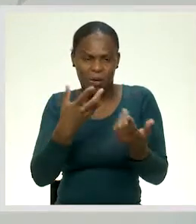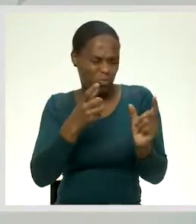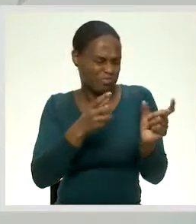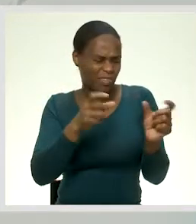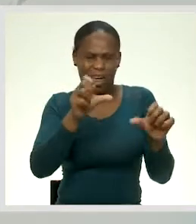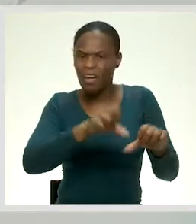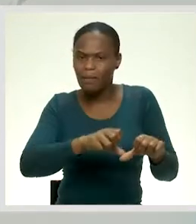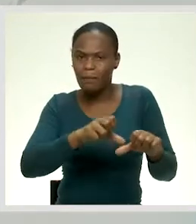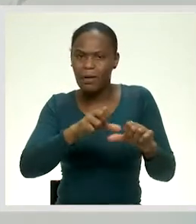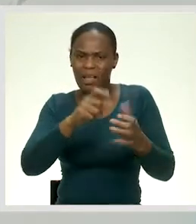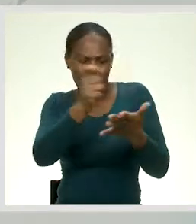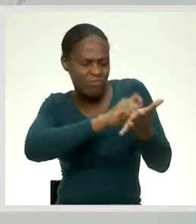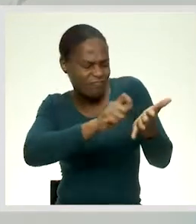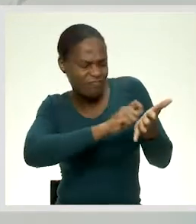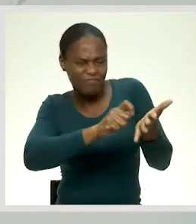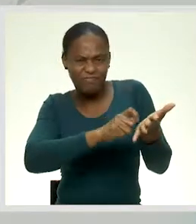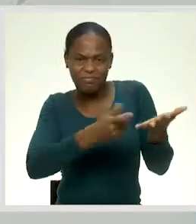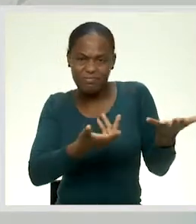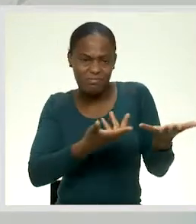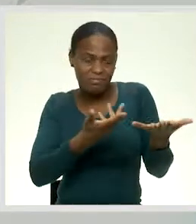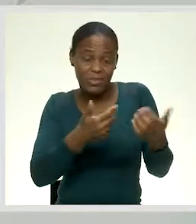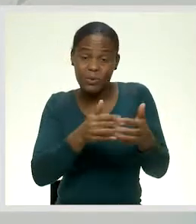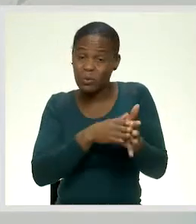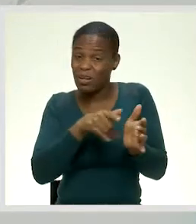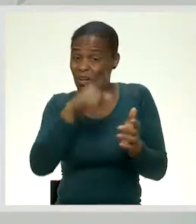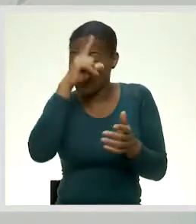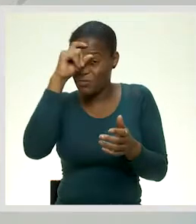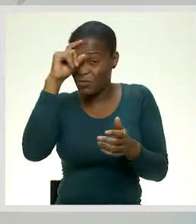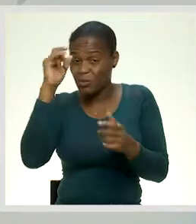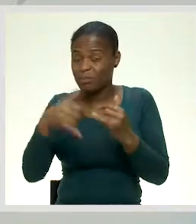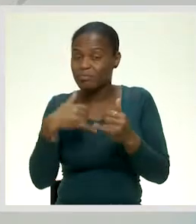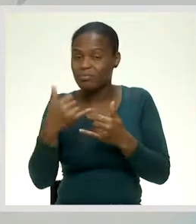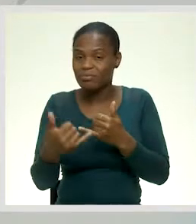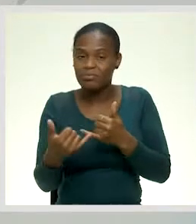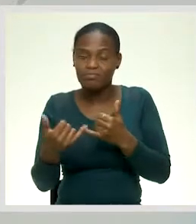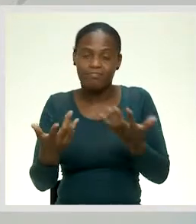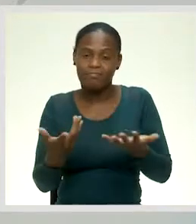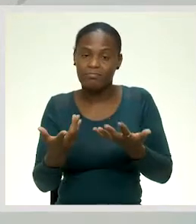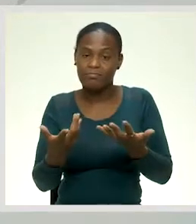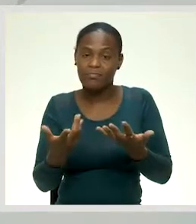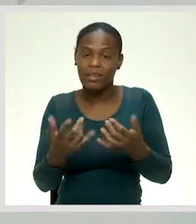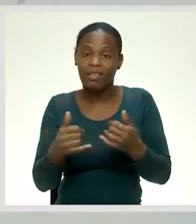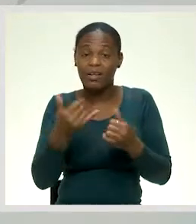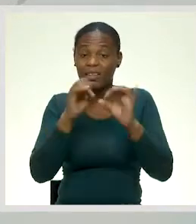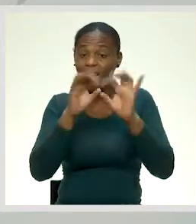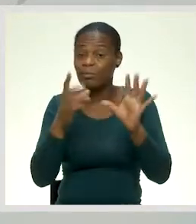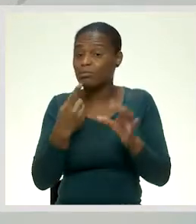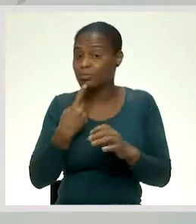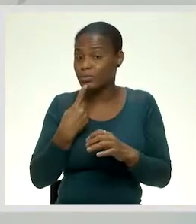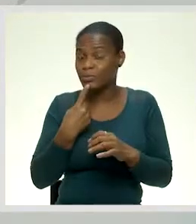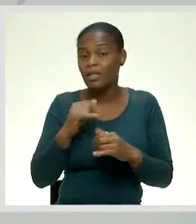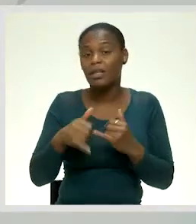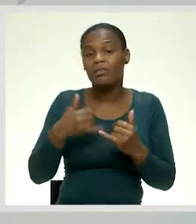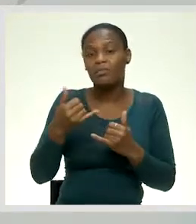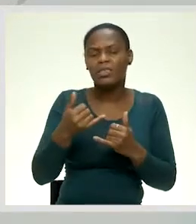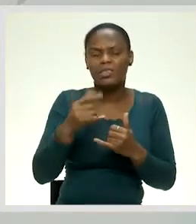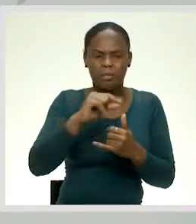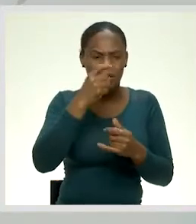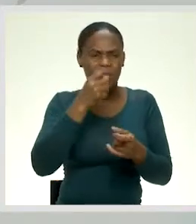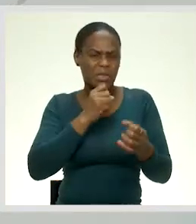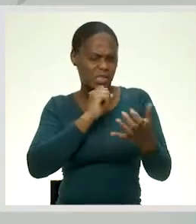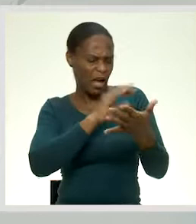borrões, tudo isto dificulta na clara compreensão e interpretação da mensagem.